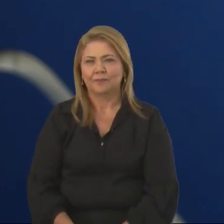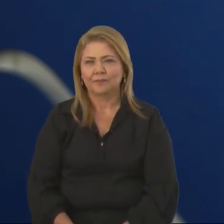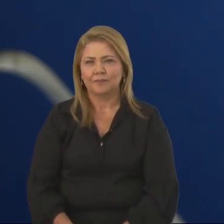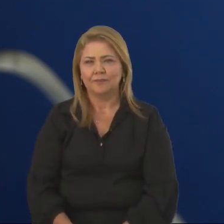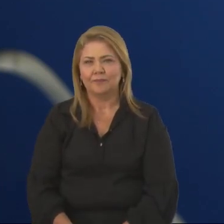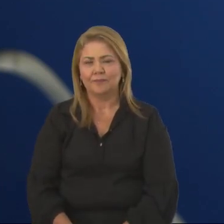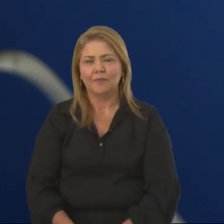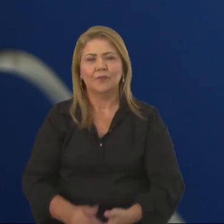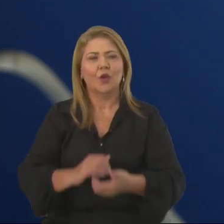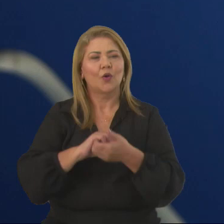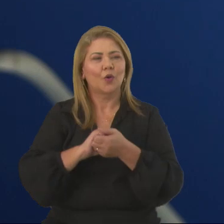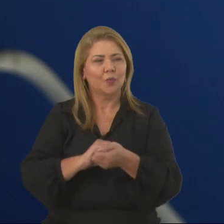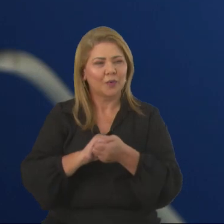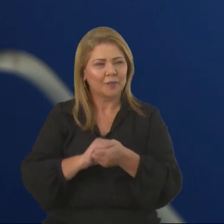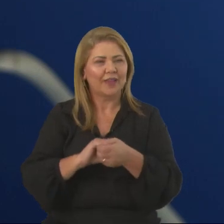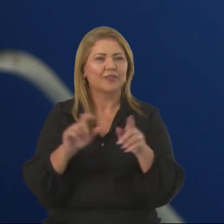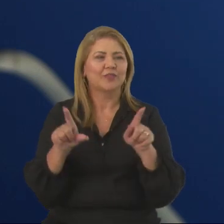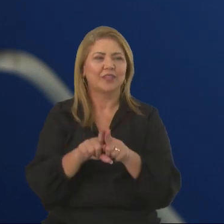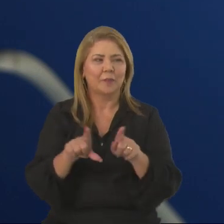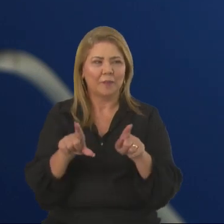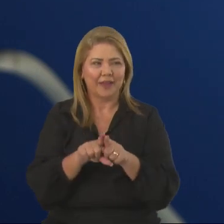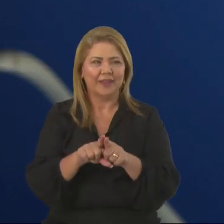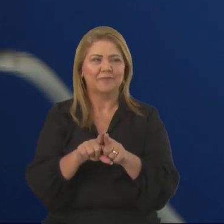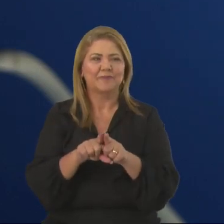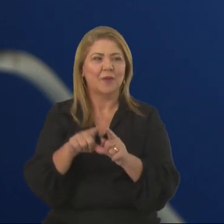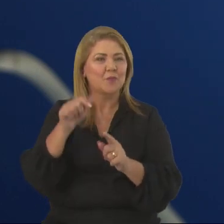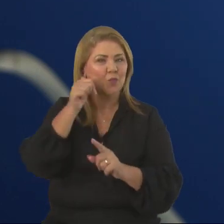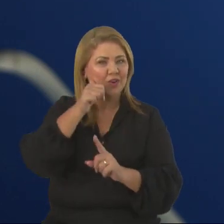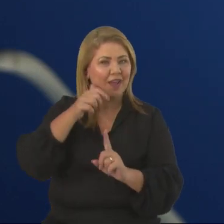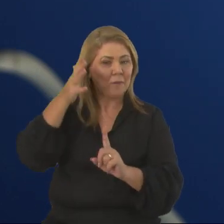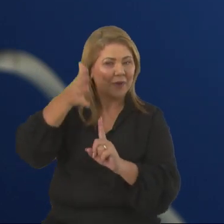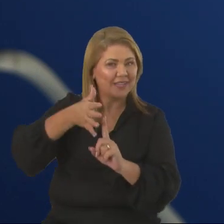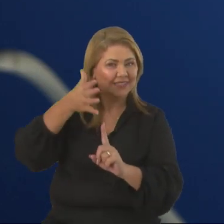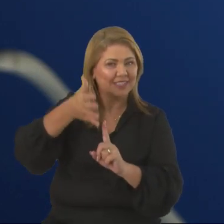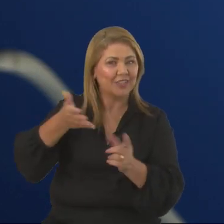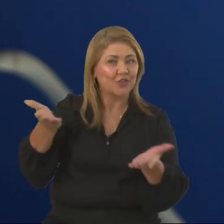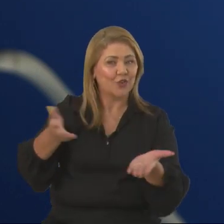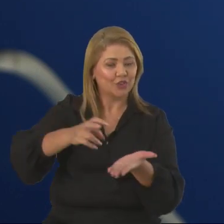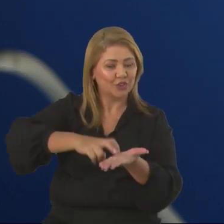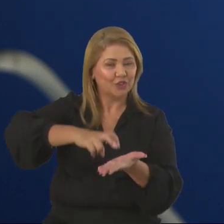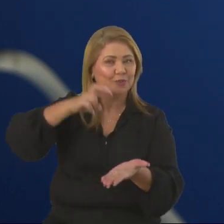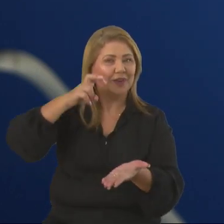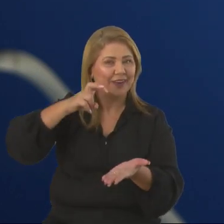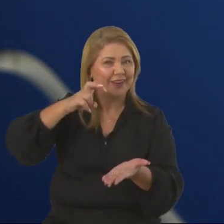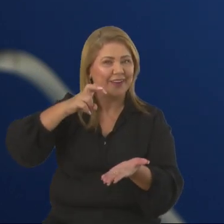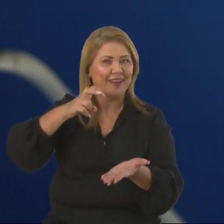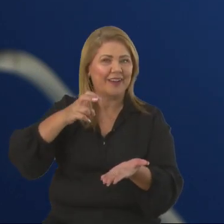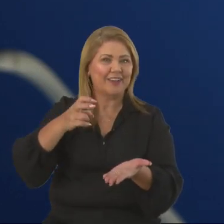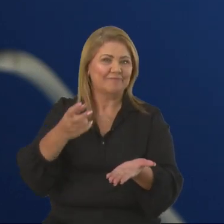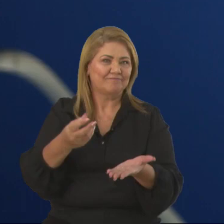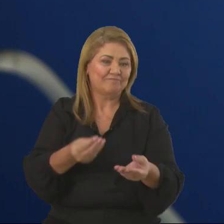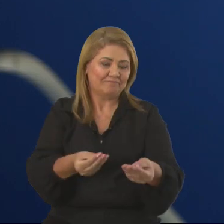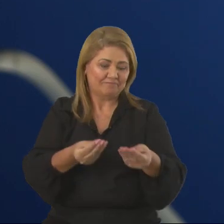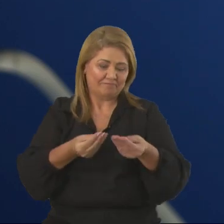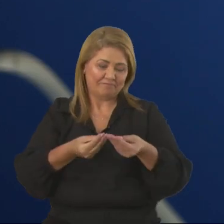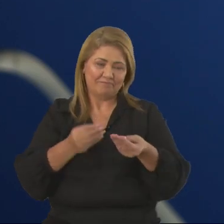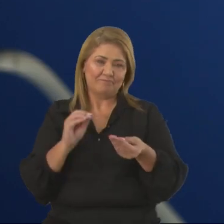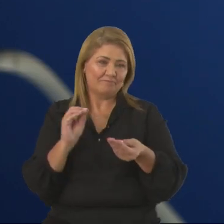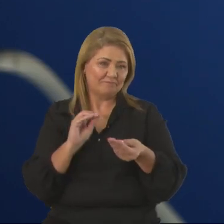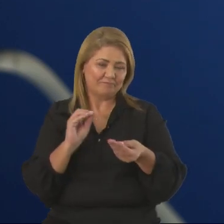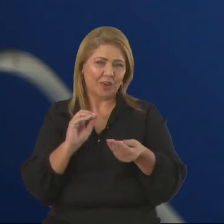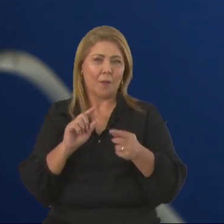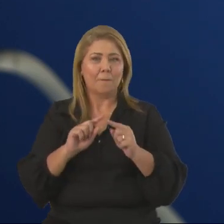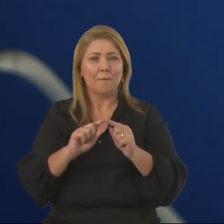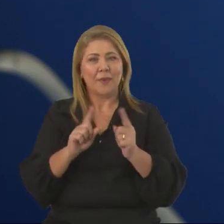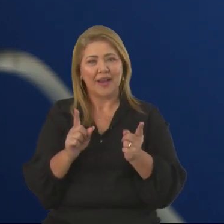E cumprimento também a nossa palestrante desta manhã, não me foi passada a fichinha aqui,